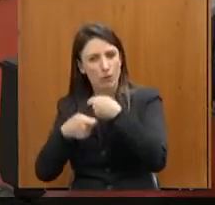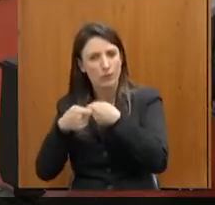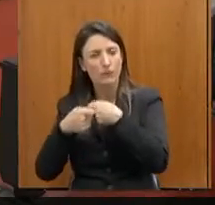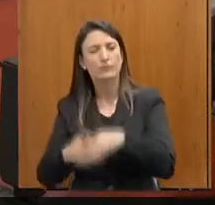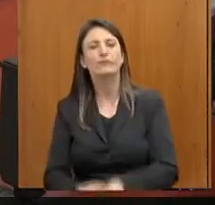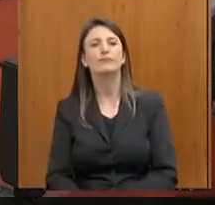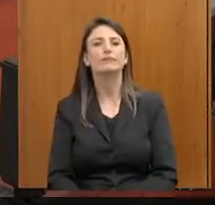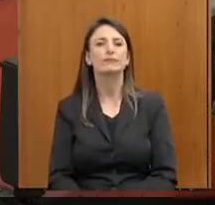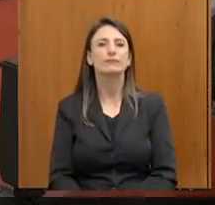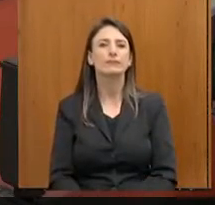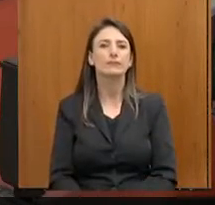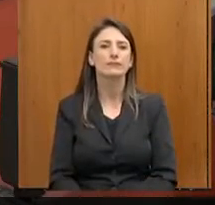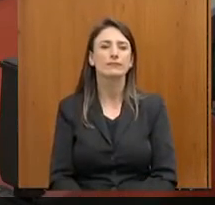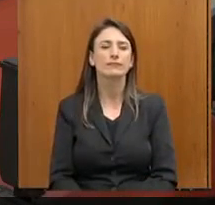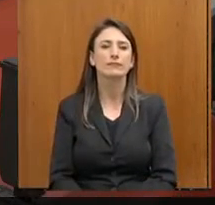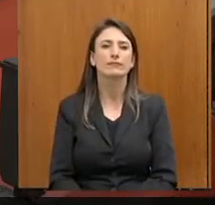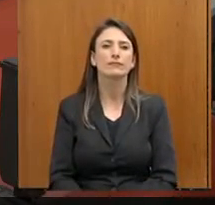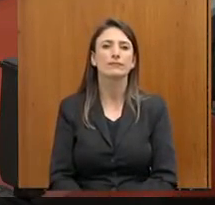gente